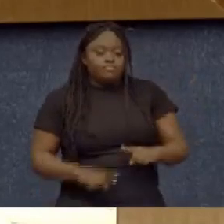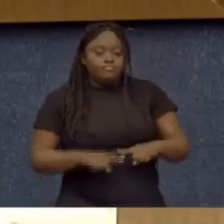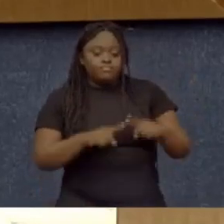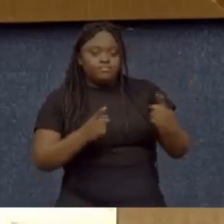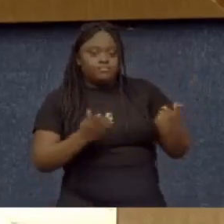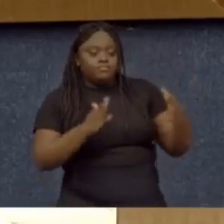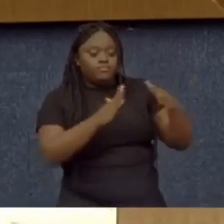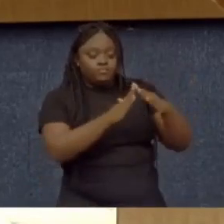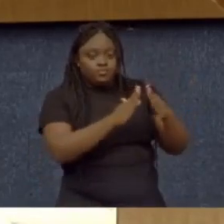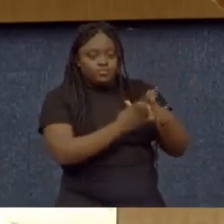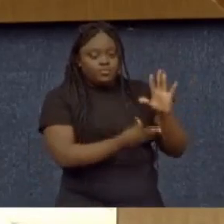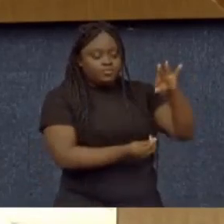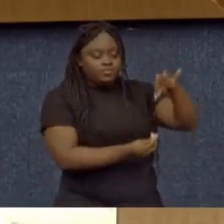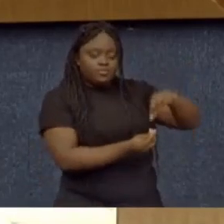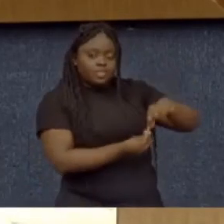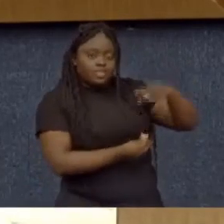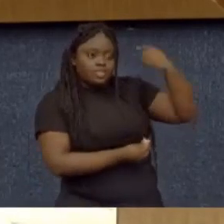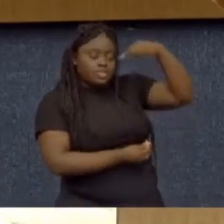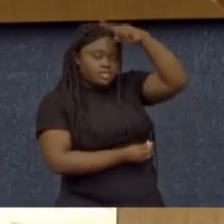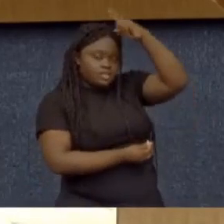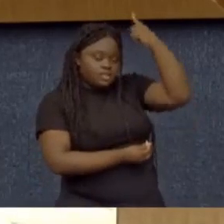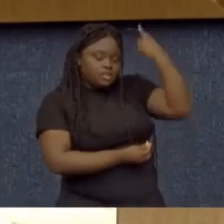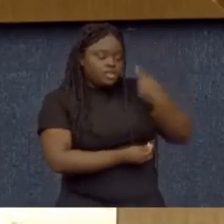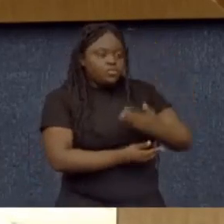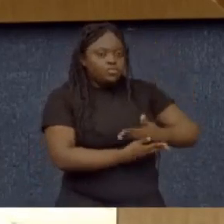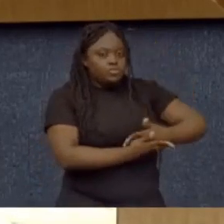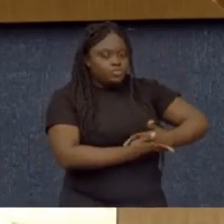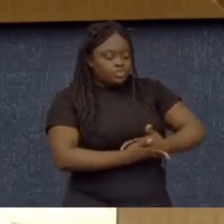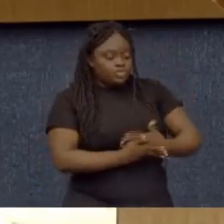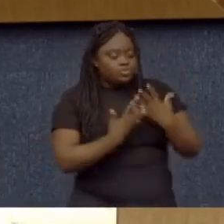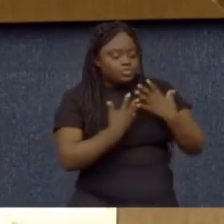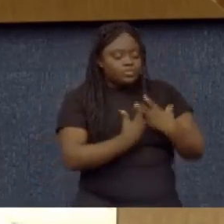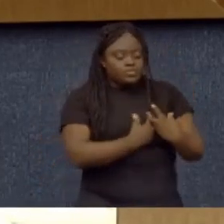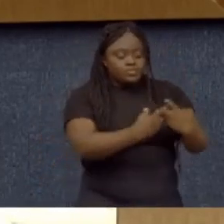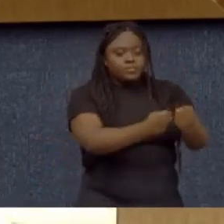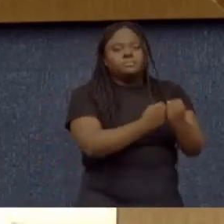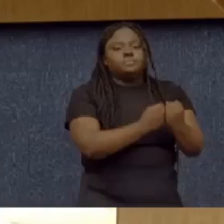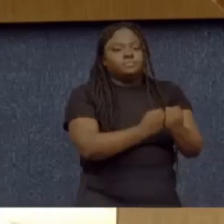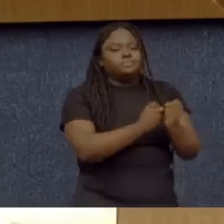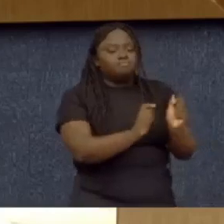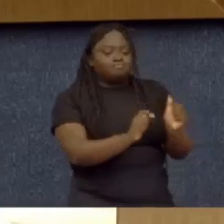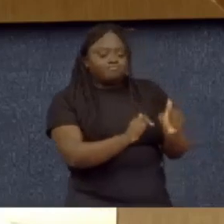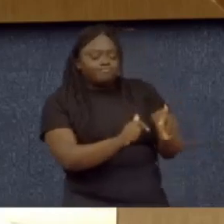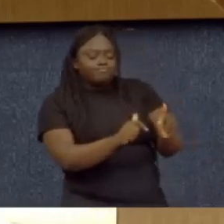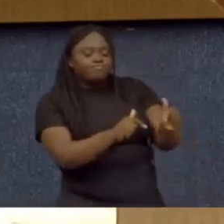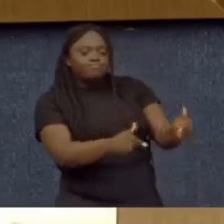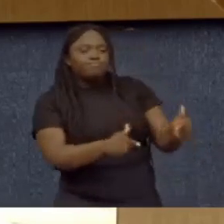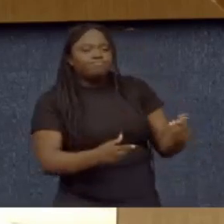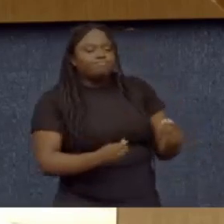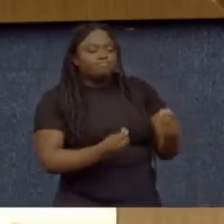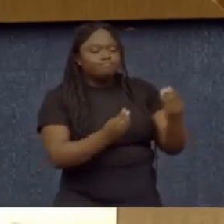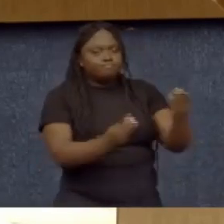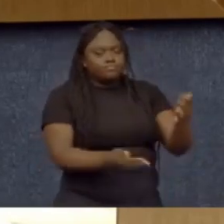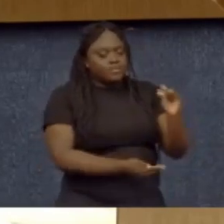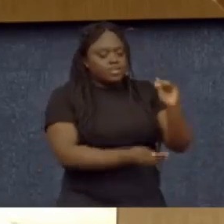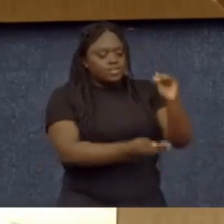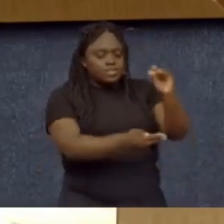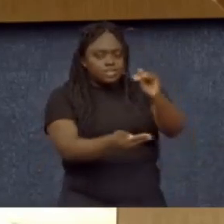Agostinho respondeu com ações concretas, compassivas, distribuindo